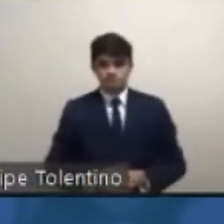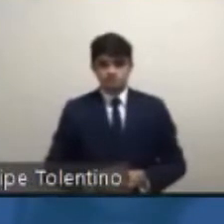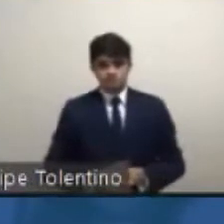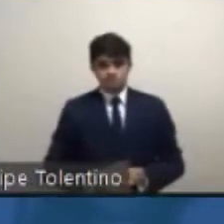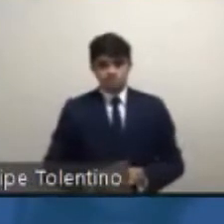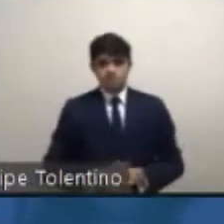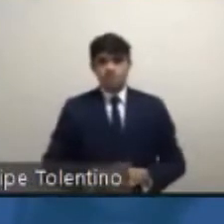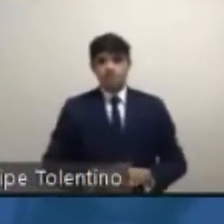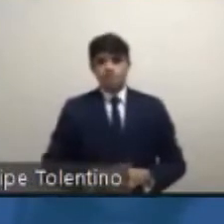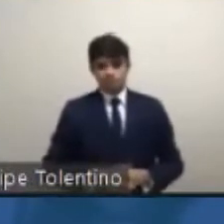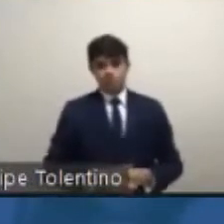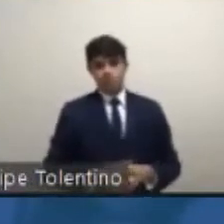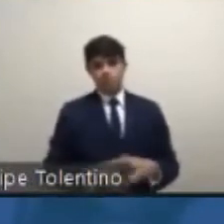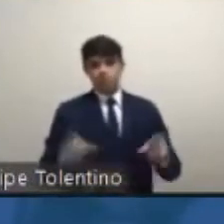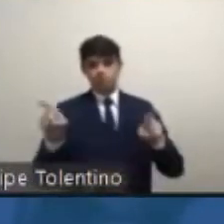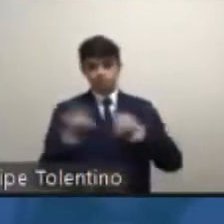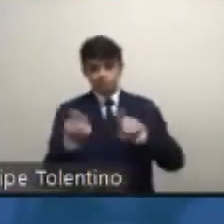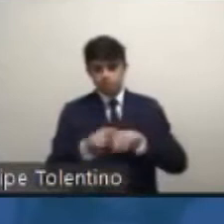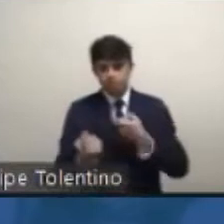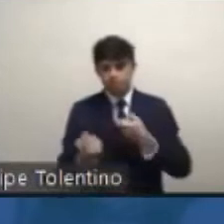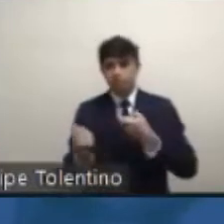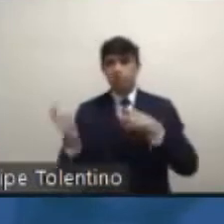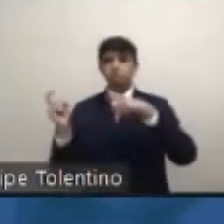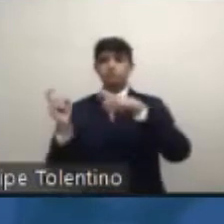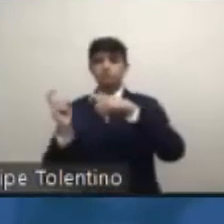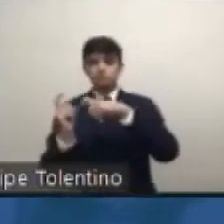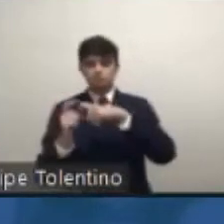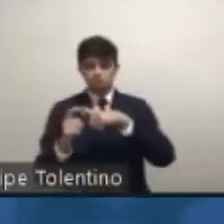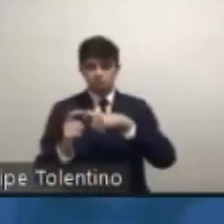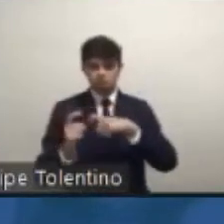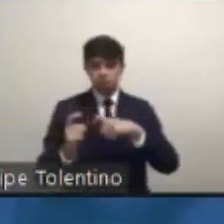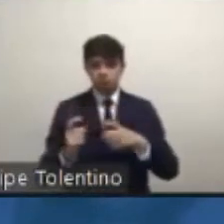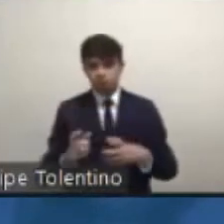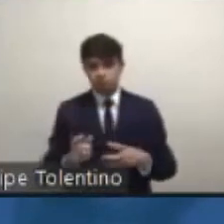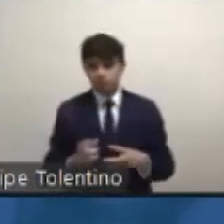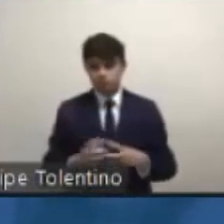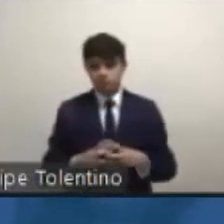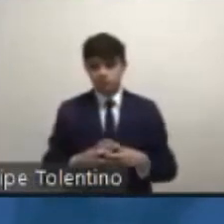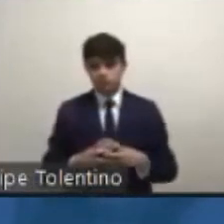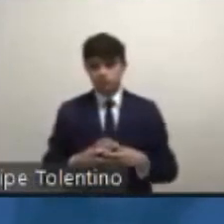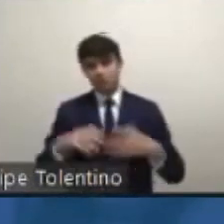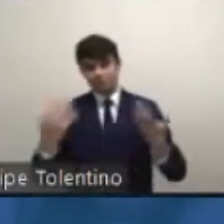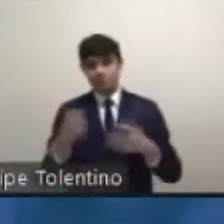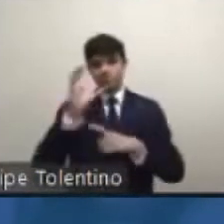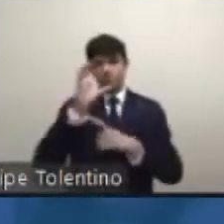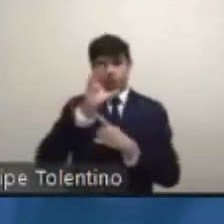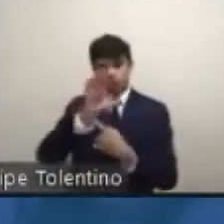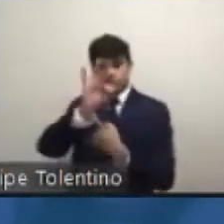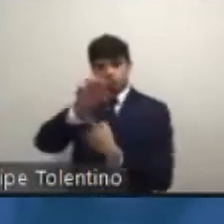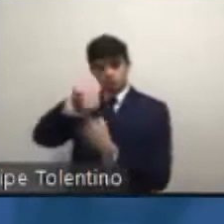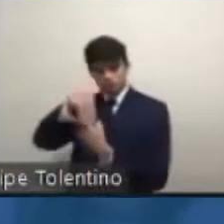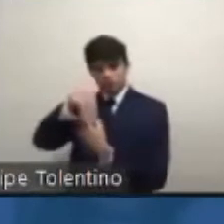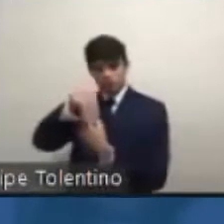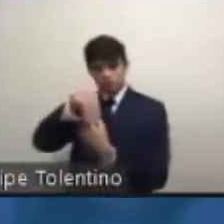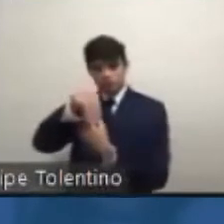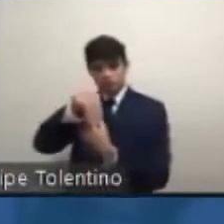impor um tratamento arbitrário a um paciente, mesmo contra a vontade dele. Essa posição dúbia do CFM está sendo objeto de repúdio